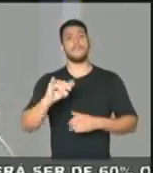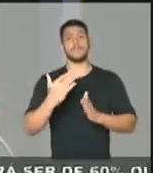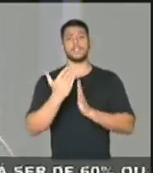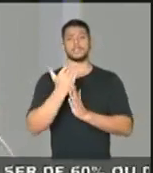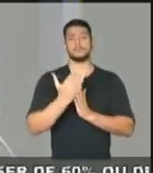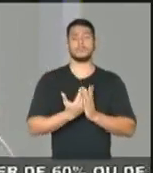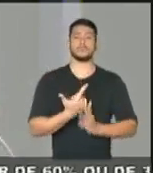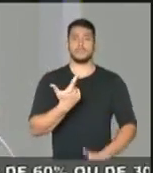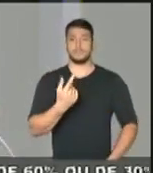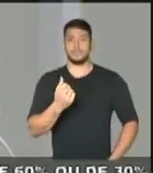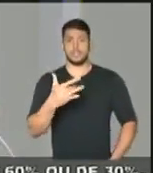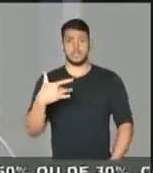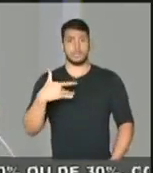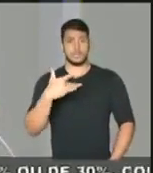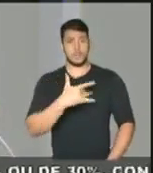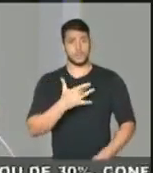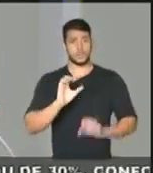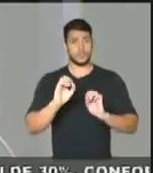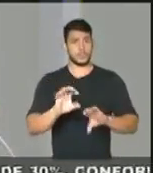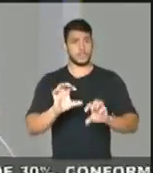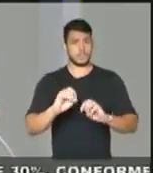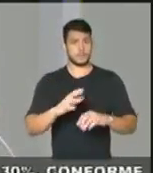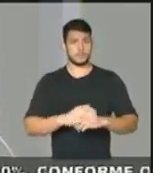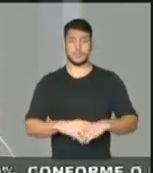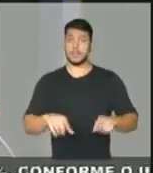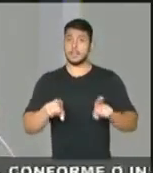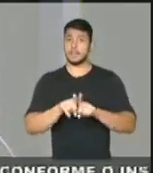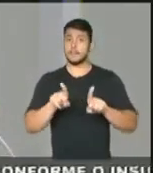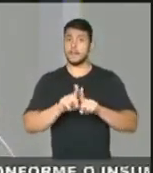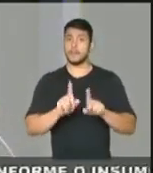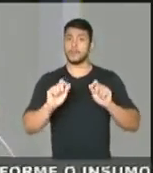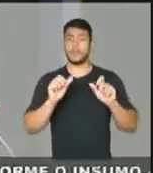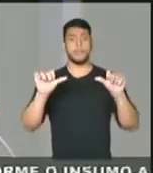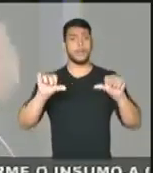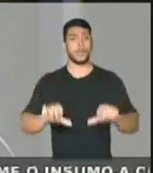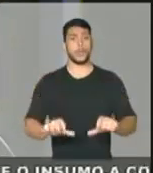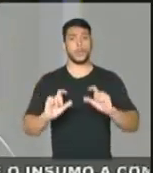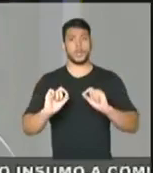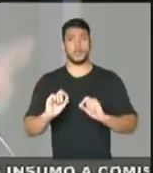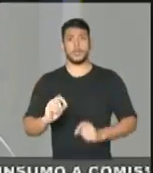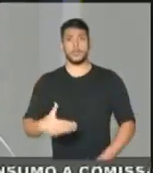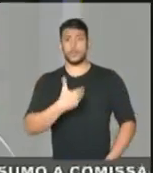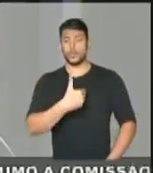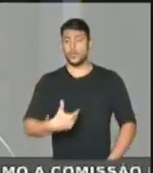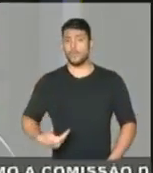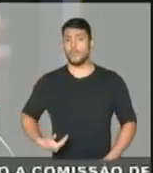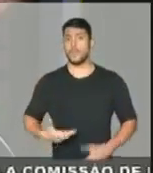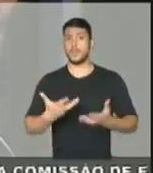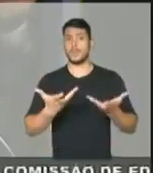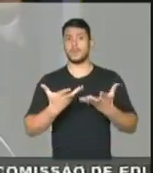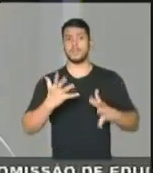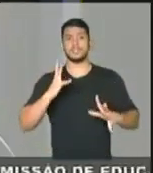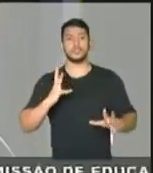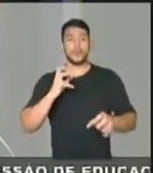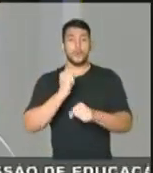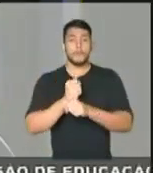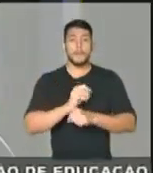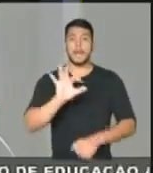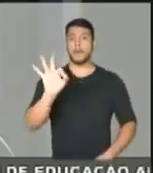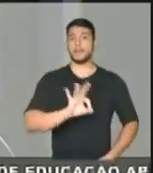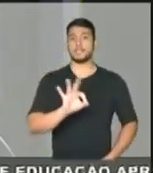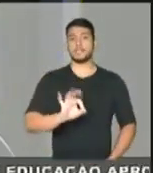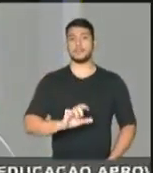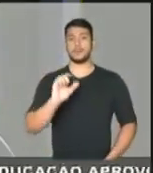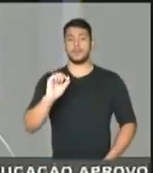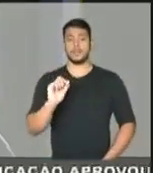saúde e para a educação. E pior, o governo quer juntar num único percentual o dinheiro